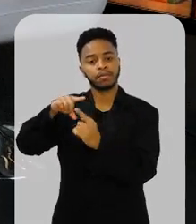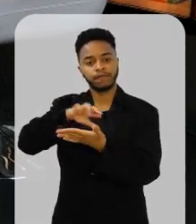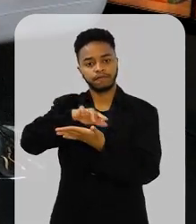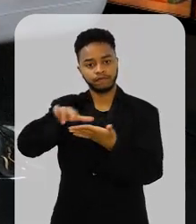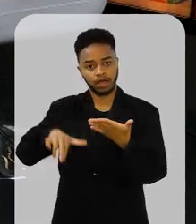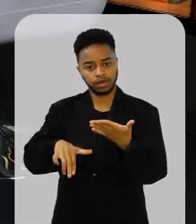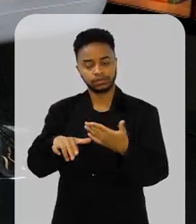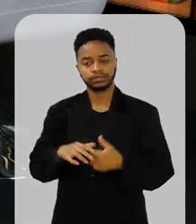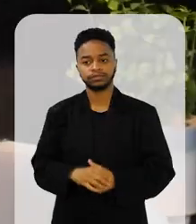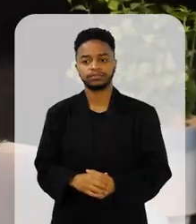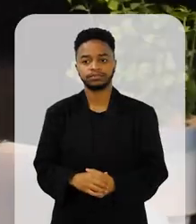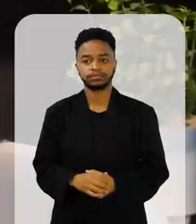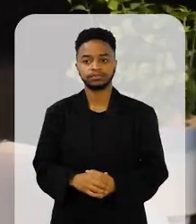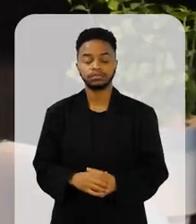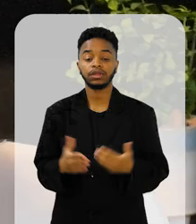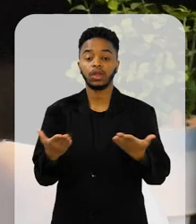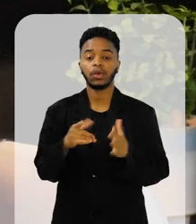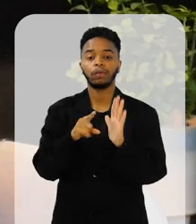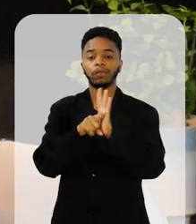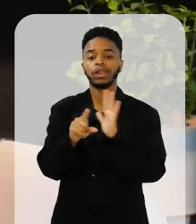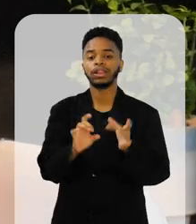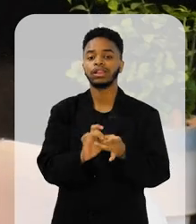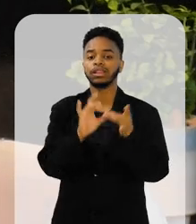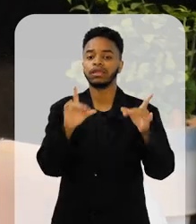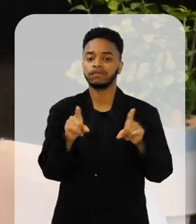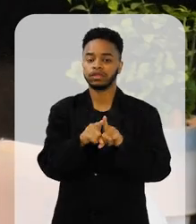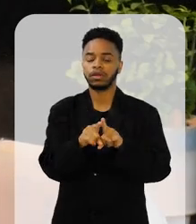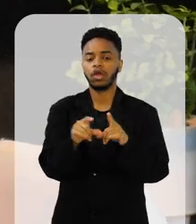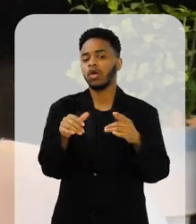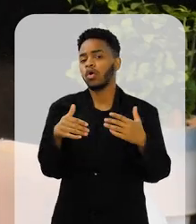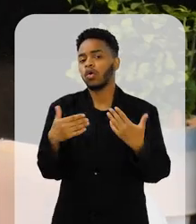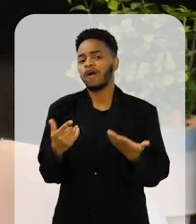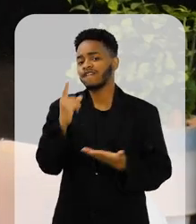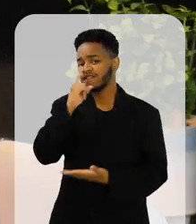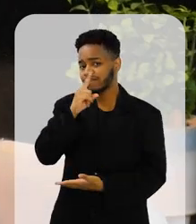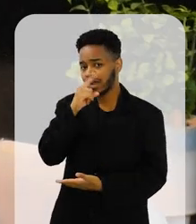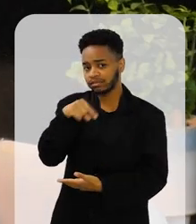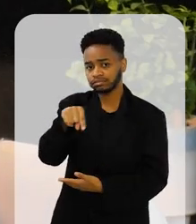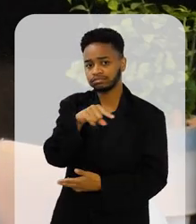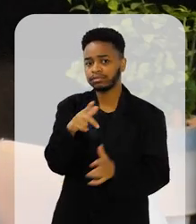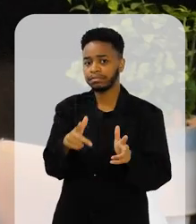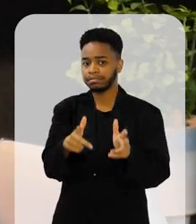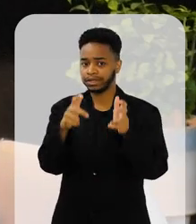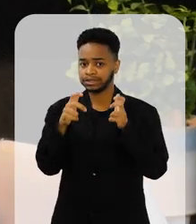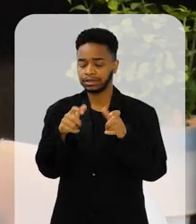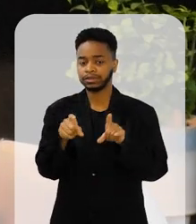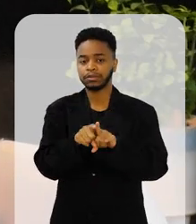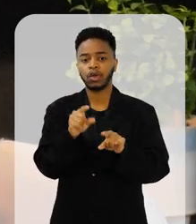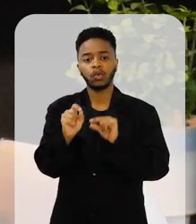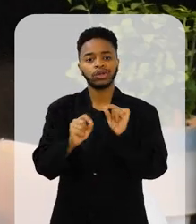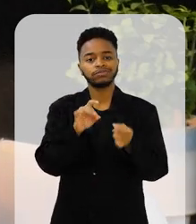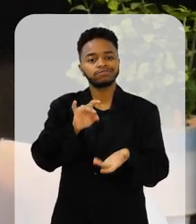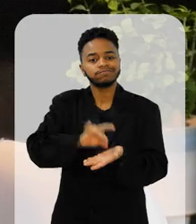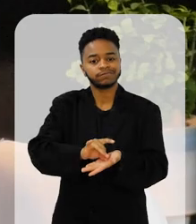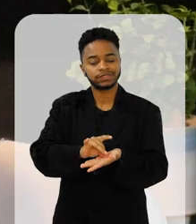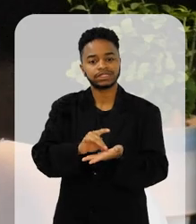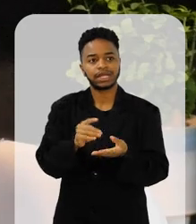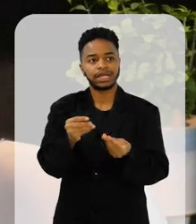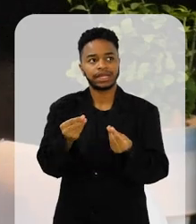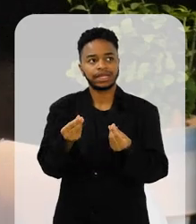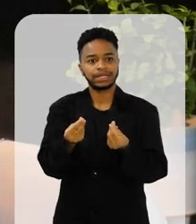E agora pergunta livre também. Quais as lacunas que vocês veem que mais